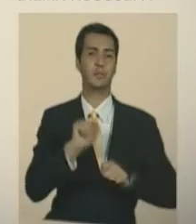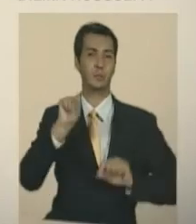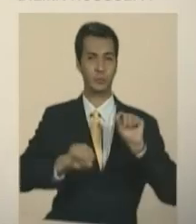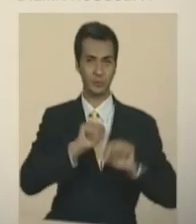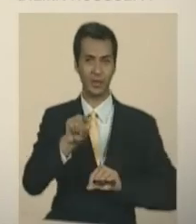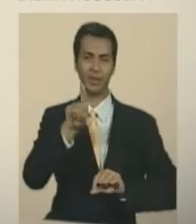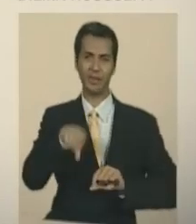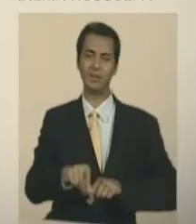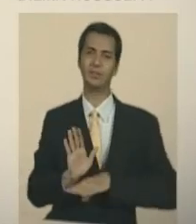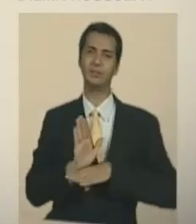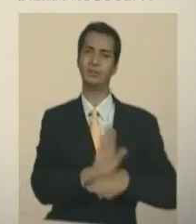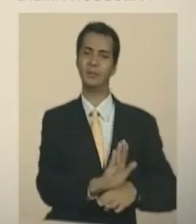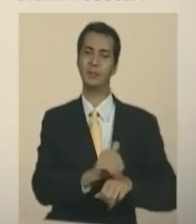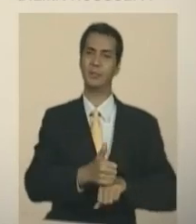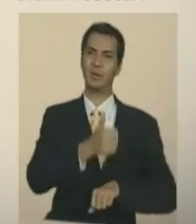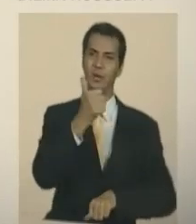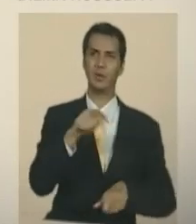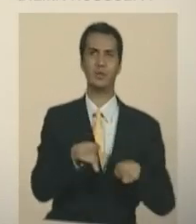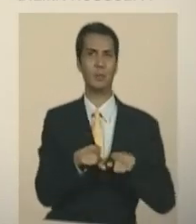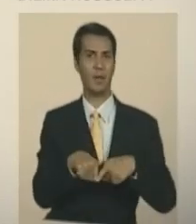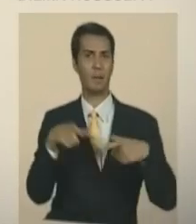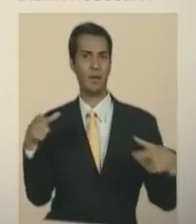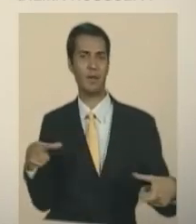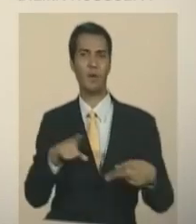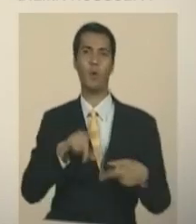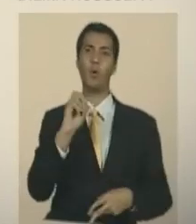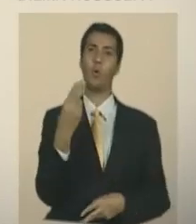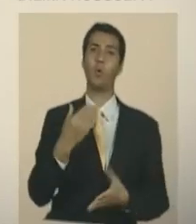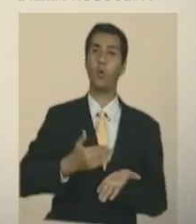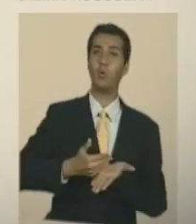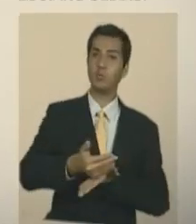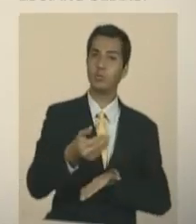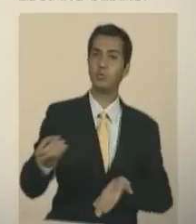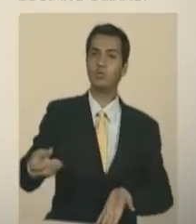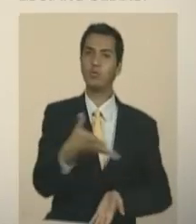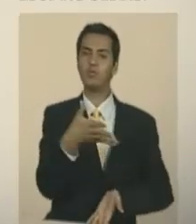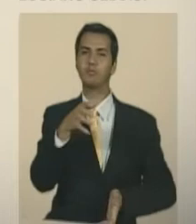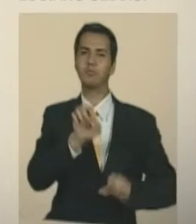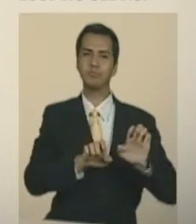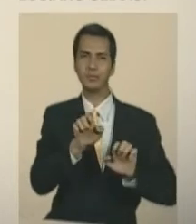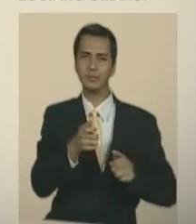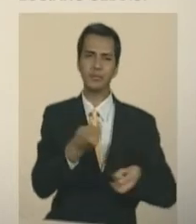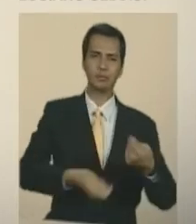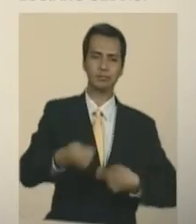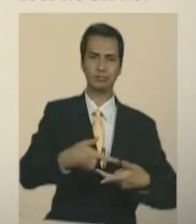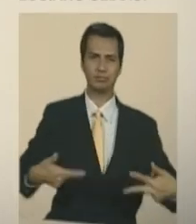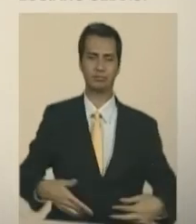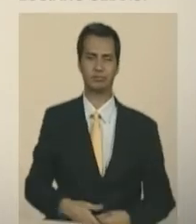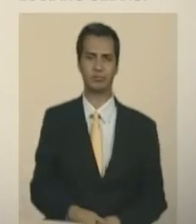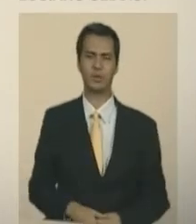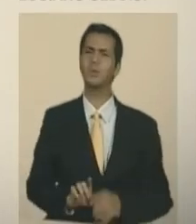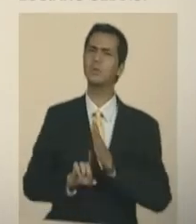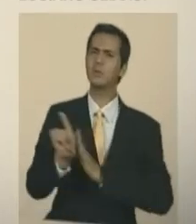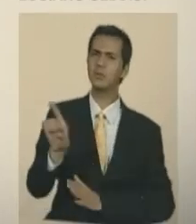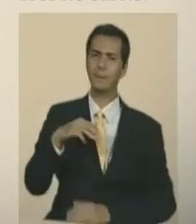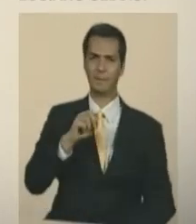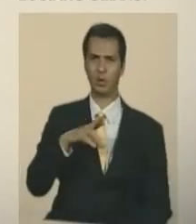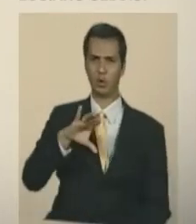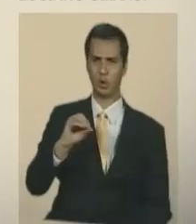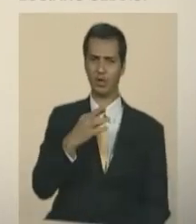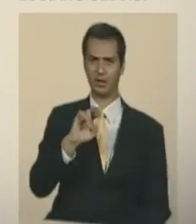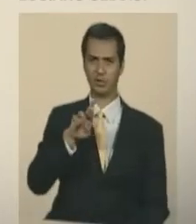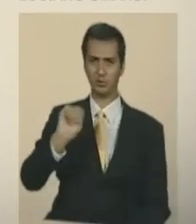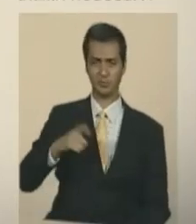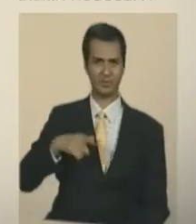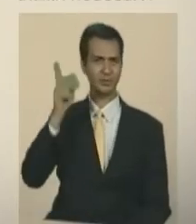para melhorar ampliar ou até mesmo começar um novo negócio o microcrédito está na origem de as histórias